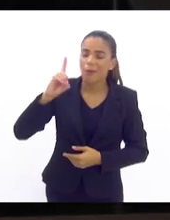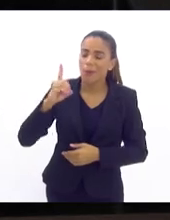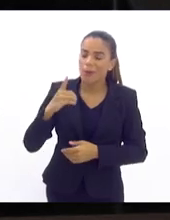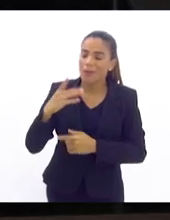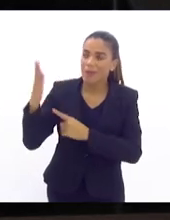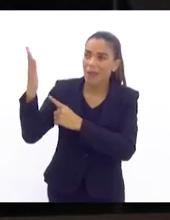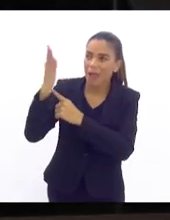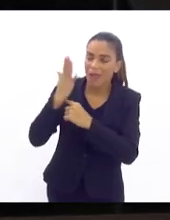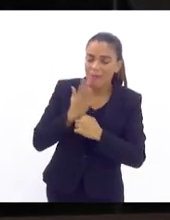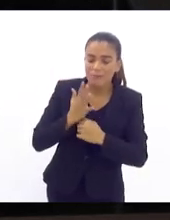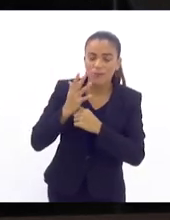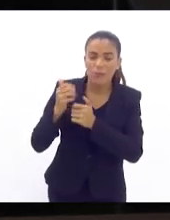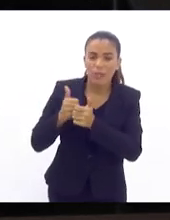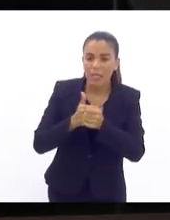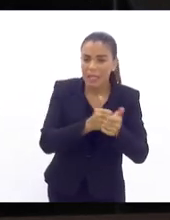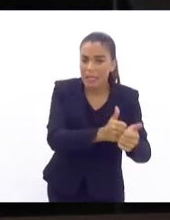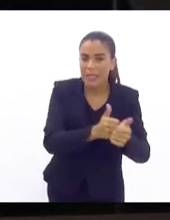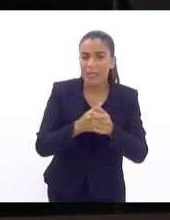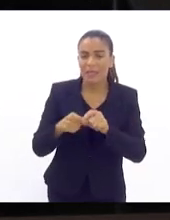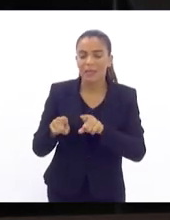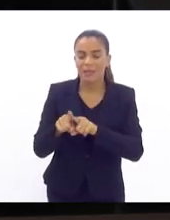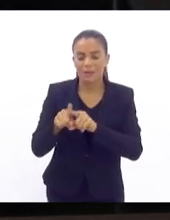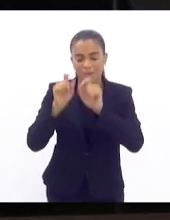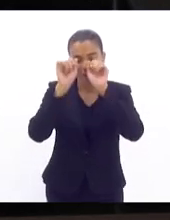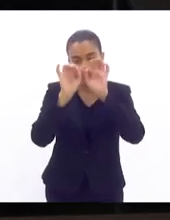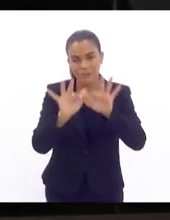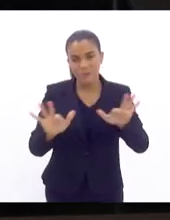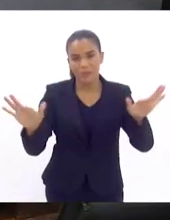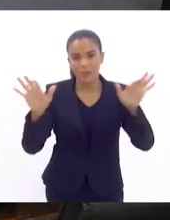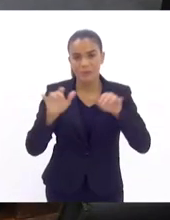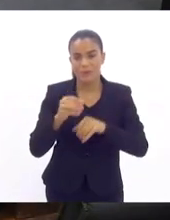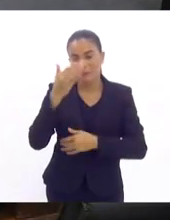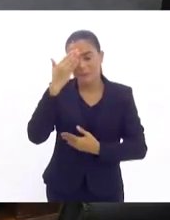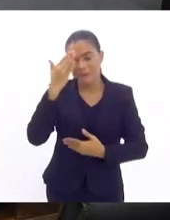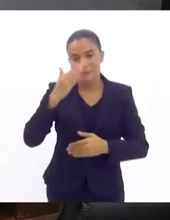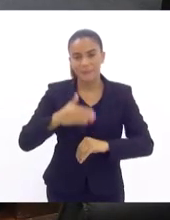nos ilumine e que abençoe a todos. Muito obrigada.